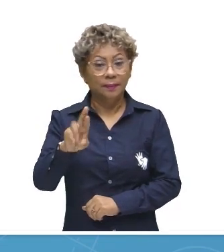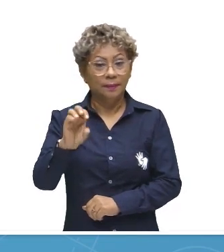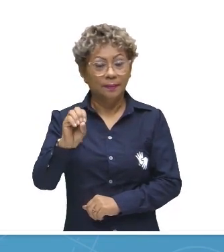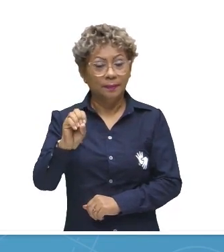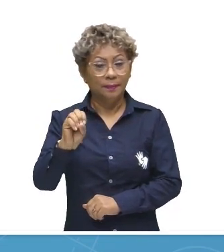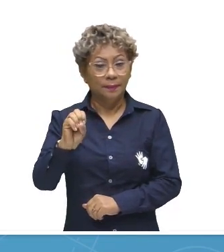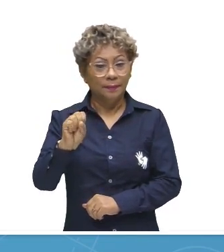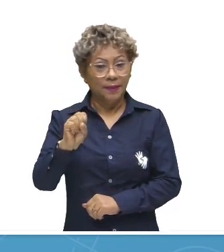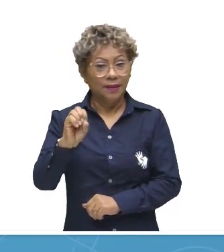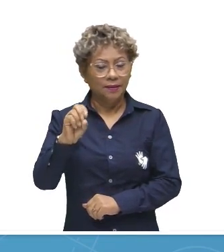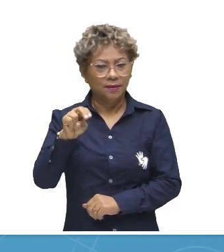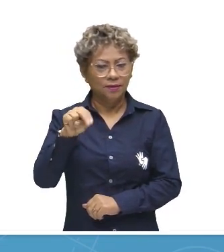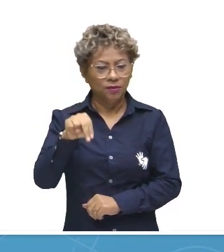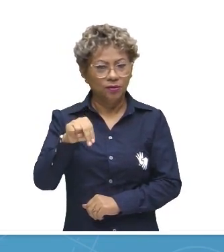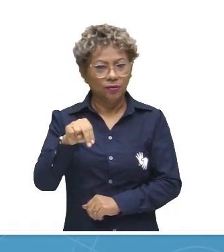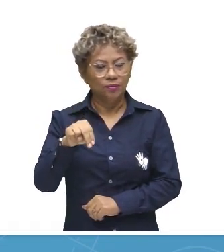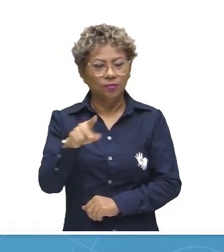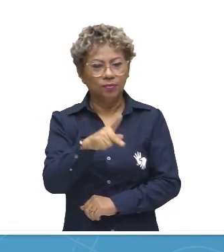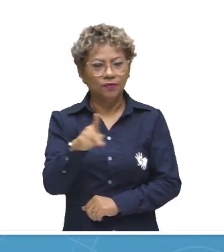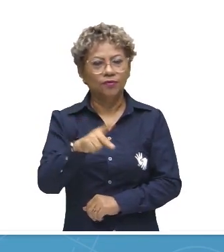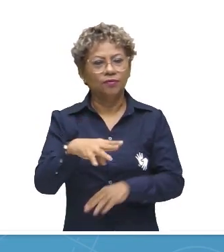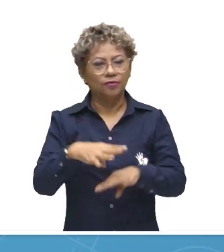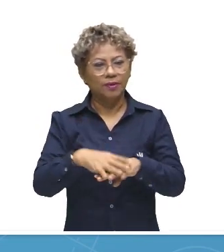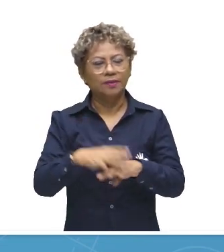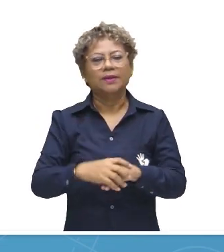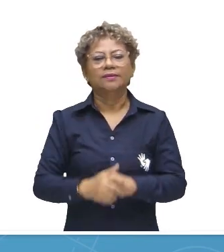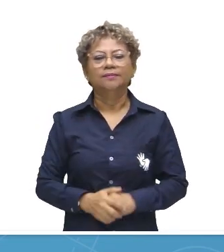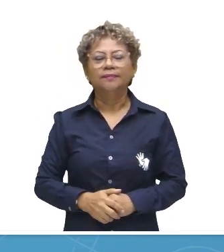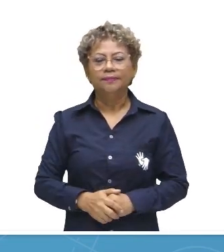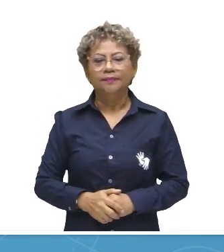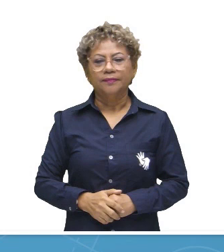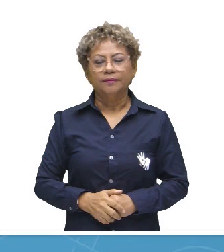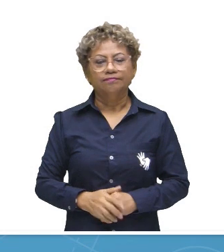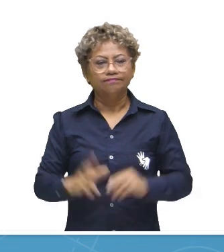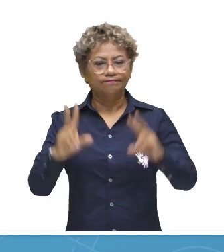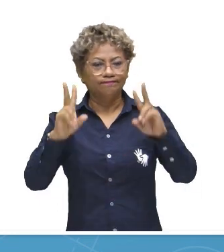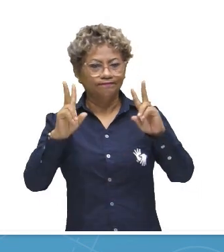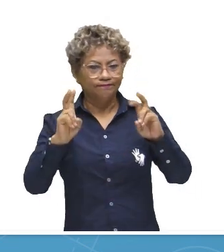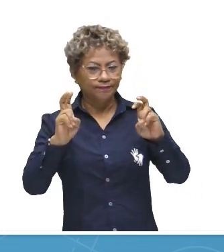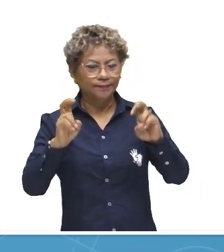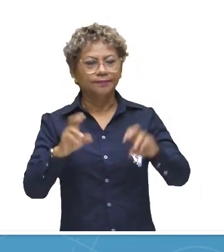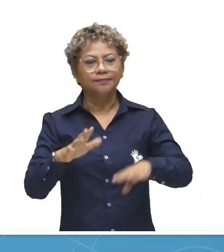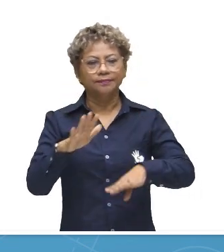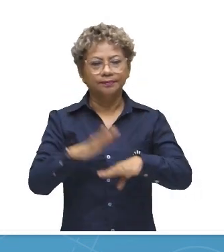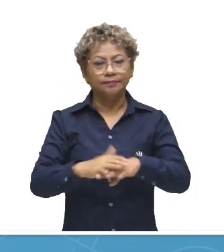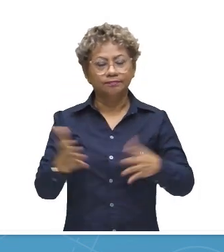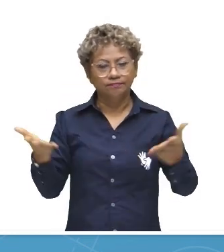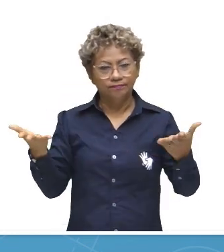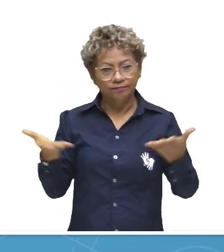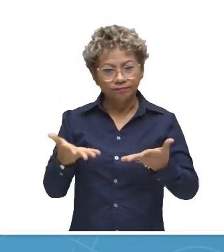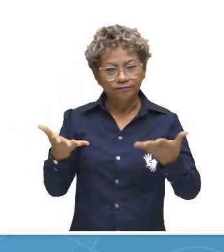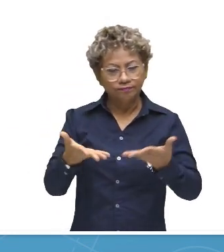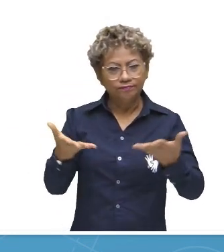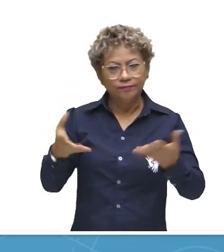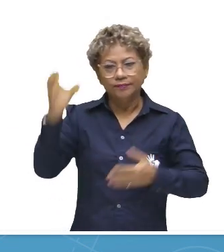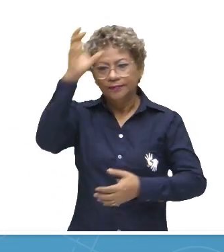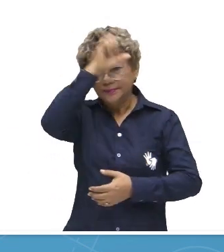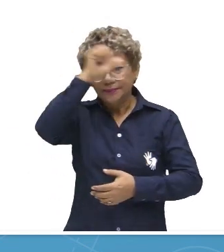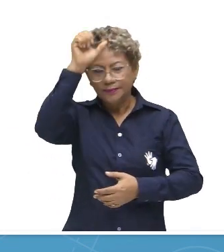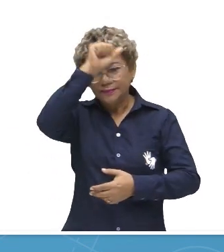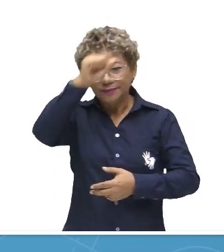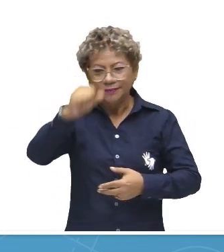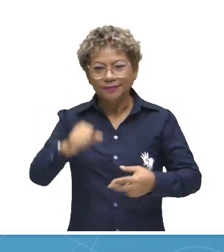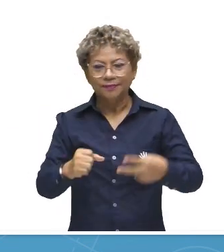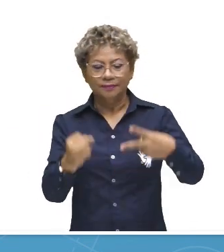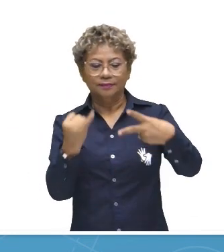temos para a aula de hoje. Então, para a cartela. Aula 22 de matemática. Hoje, nós vamos abordar o tema de polígonos